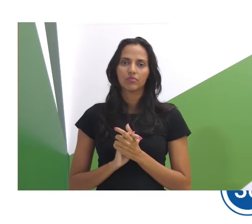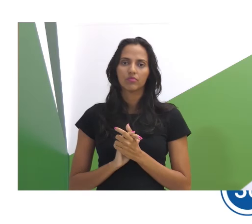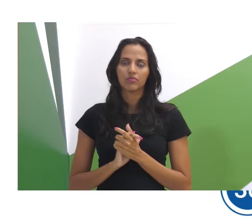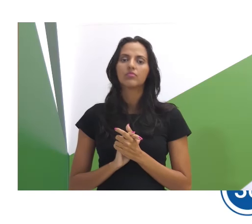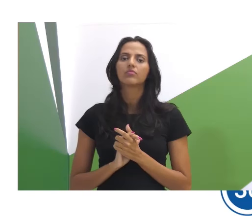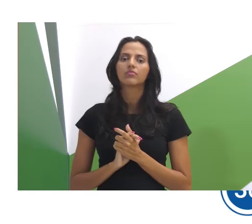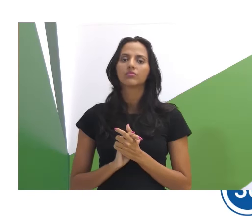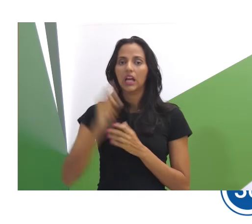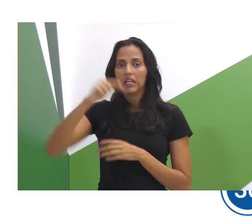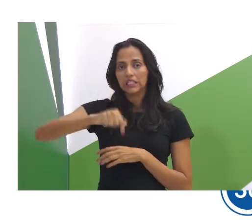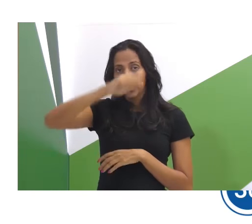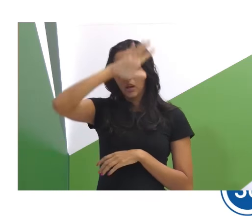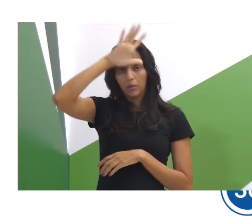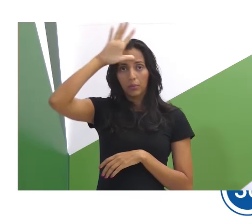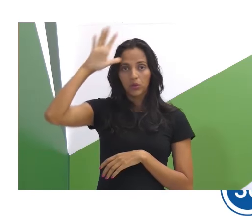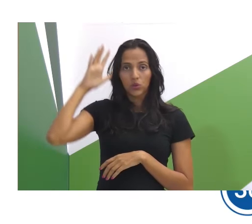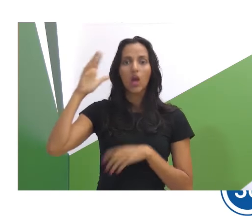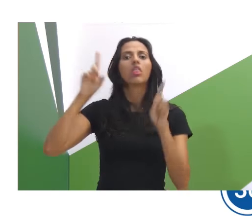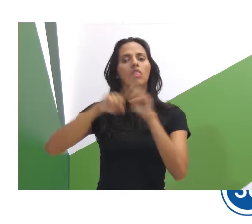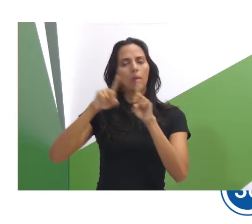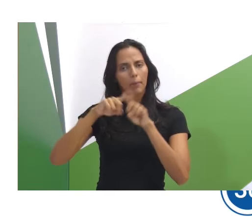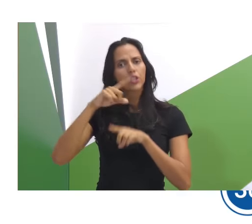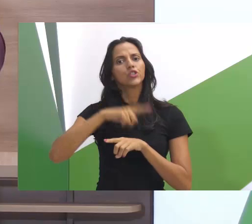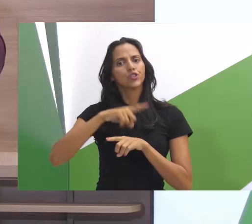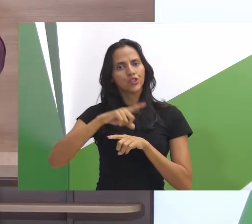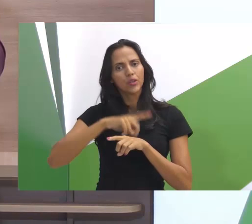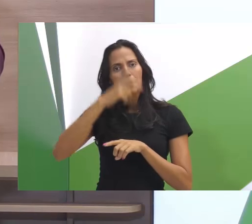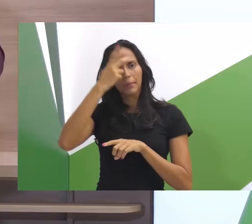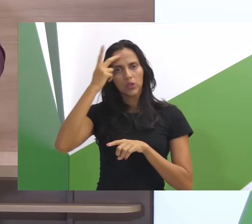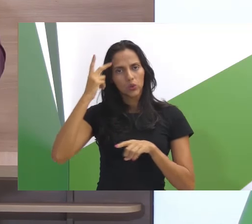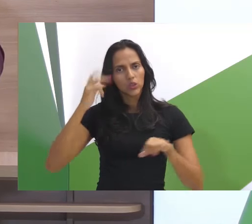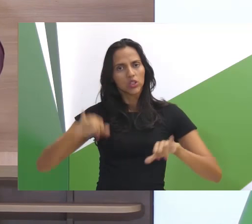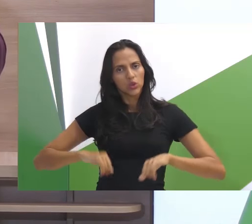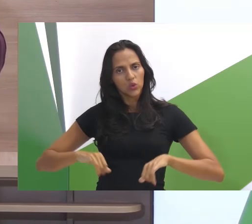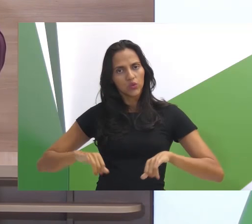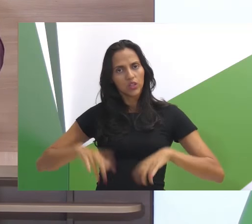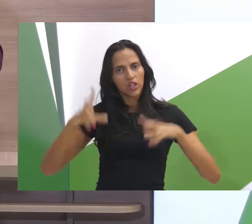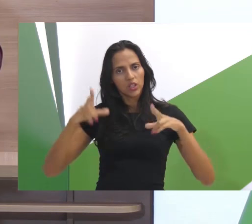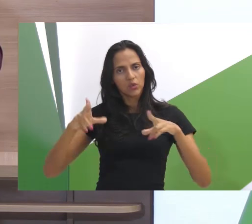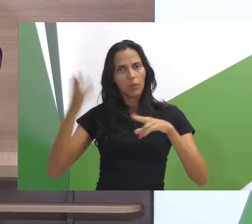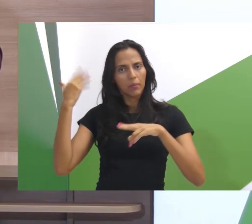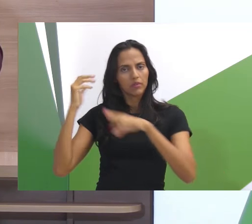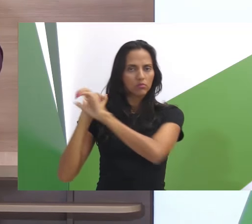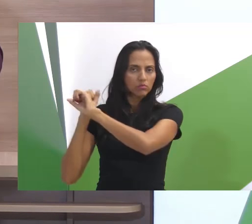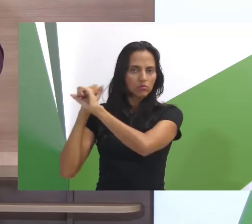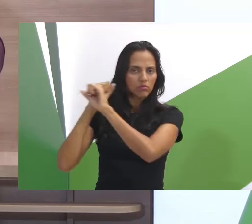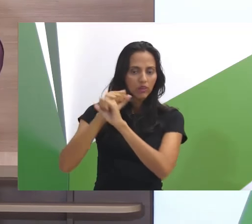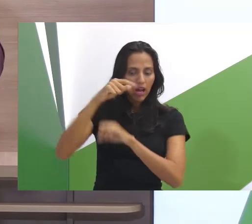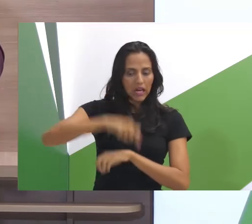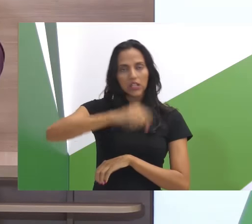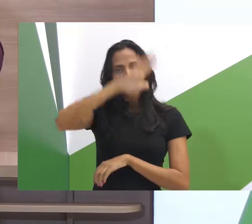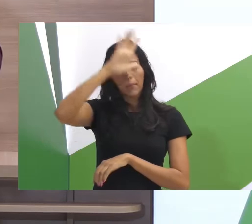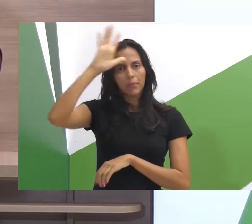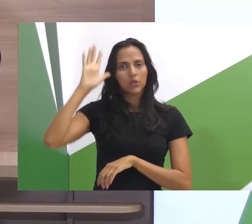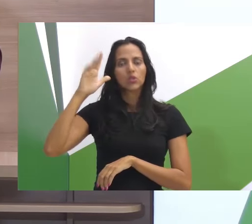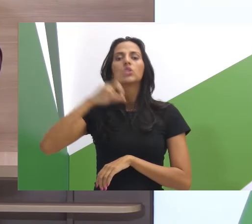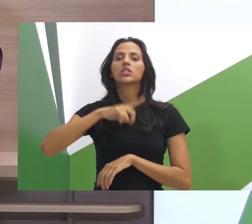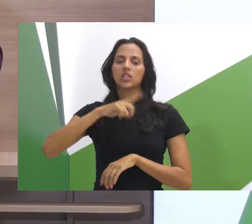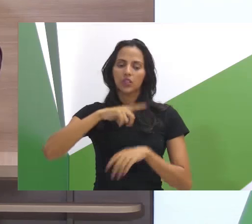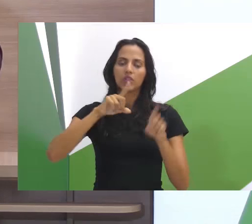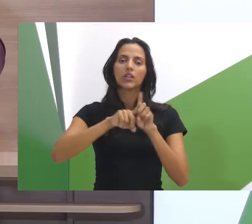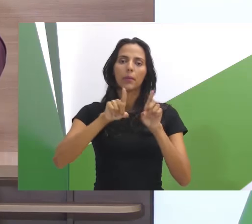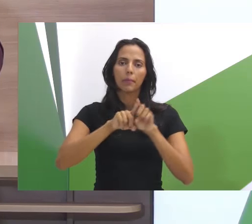no Amazonas também existiu escravidão, apesar de ser em pouco número. E no Amazonas também teve quilombo,